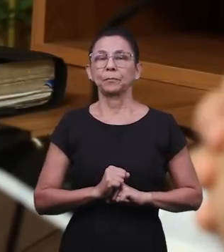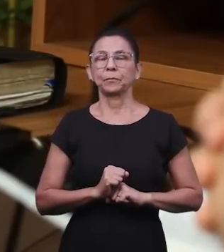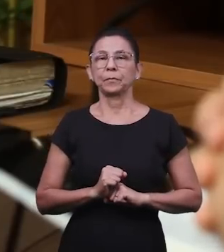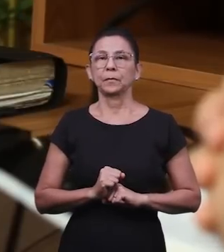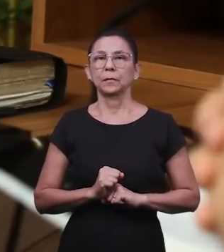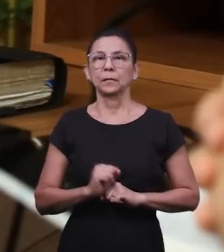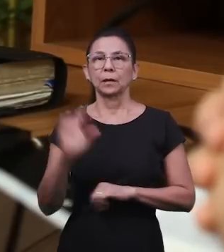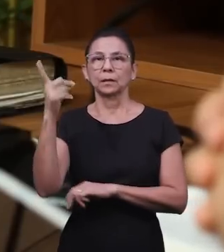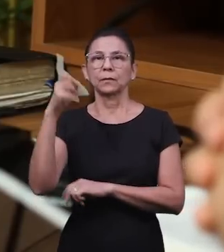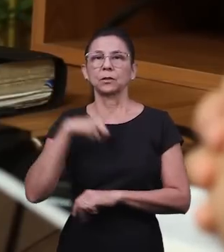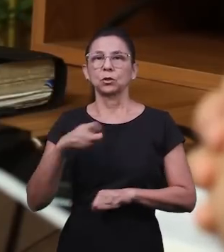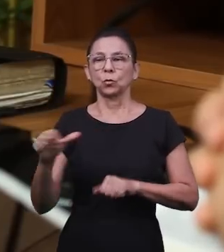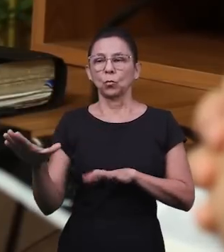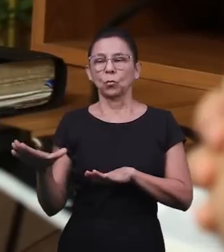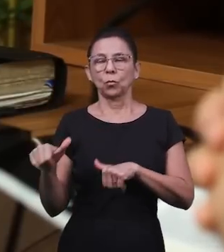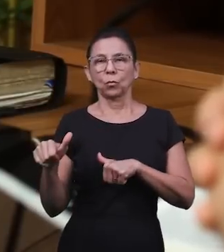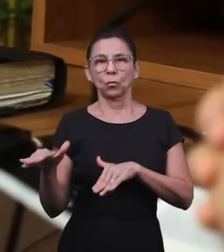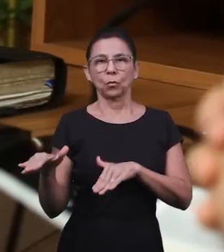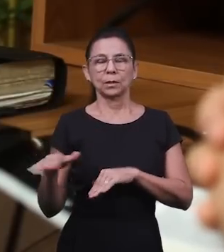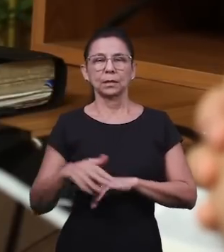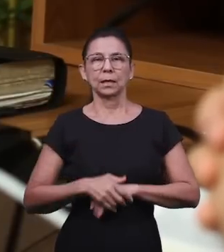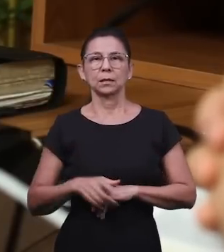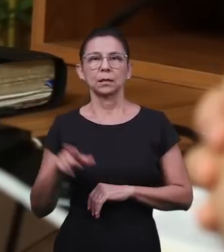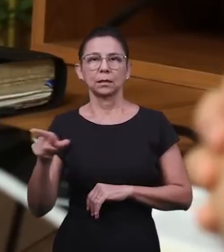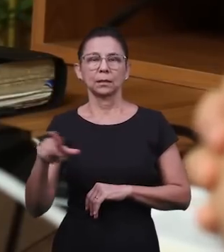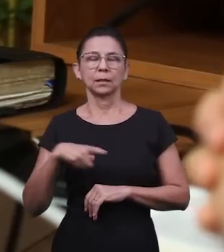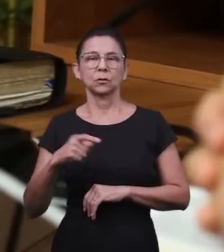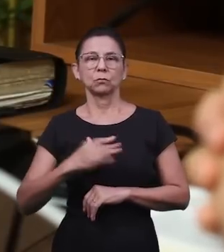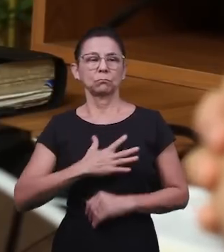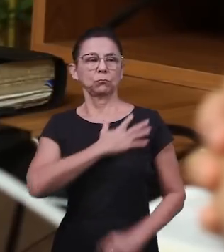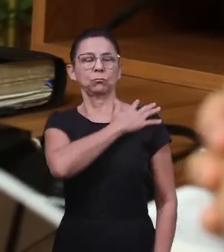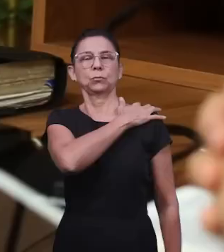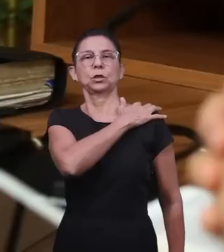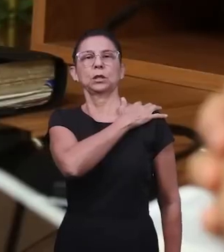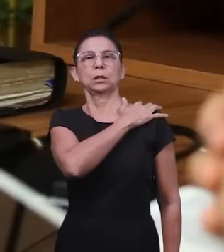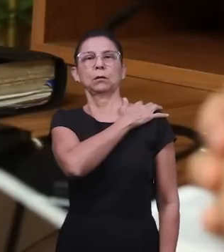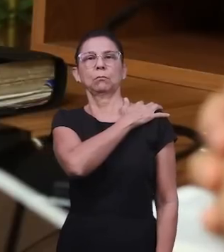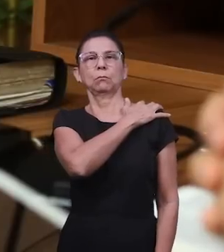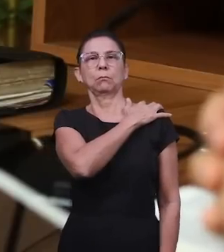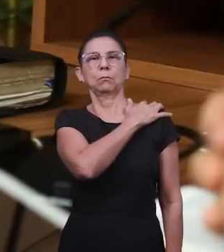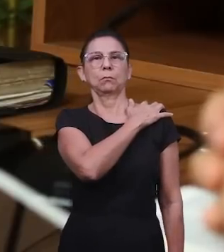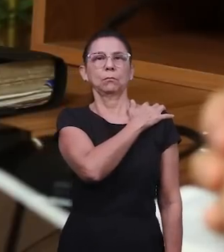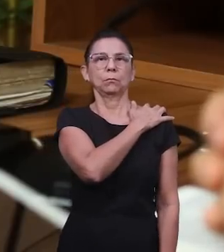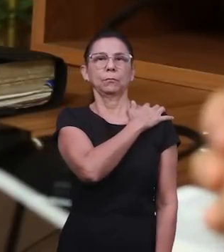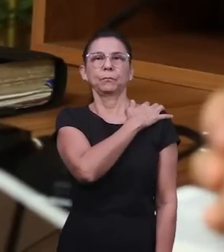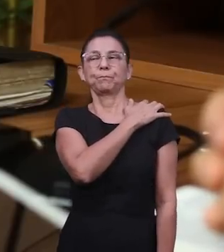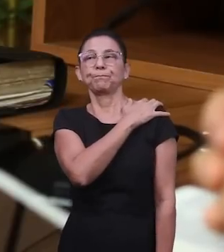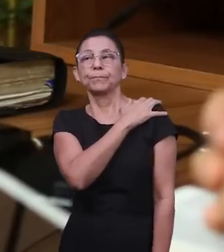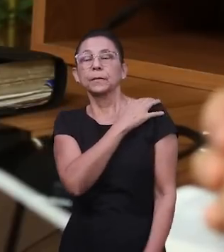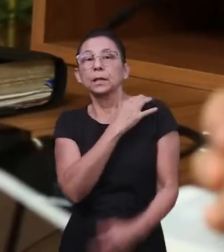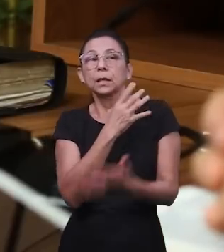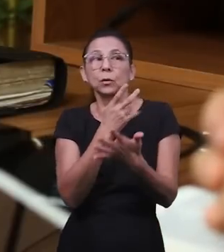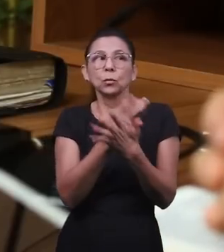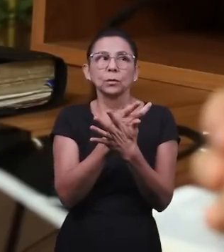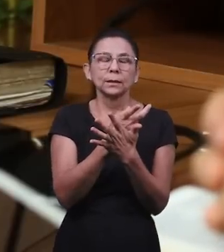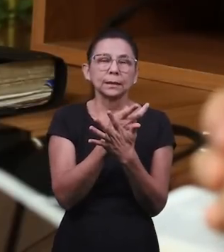comandante do exército dele lá, Urias, que era o comandante. Então, o que ele fez? Ele deu um jeitinho daquele Urias morrer